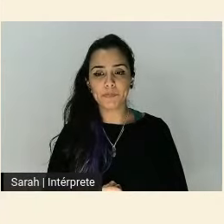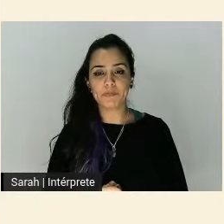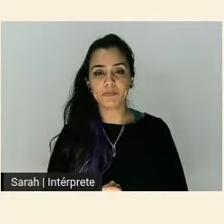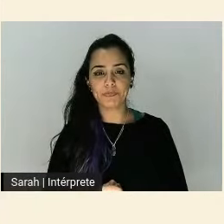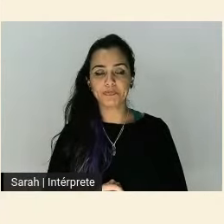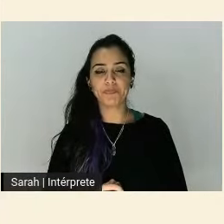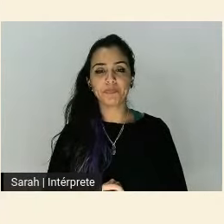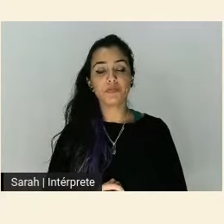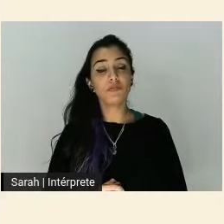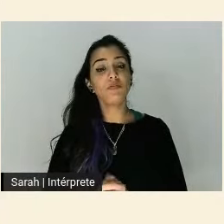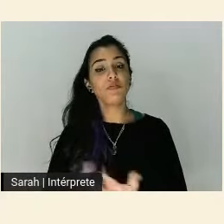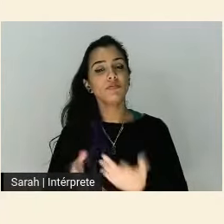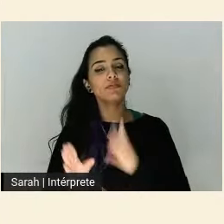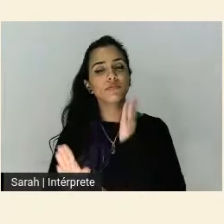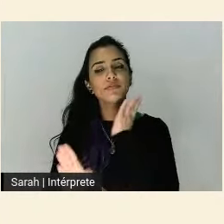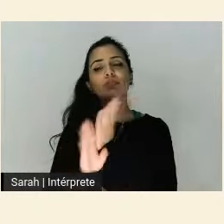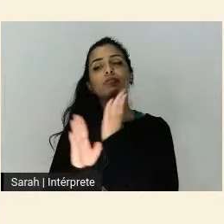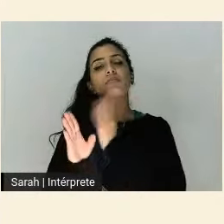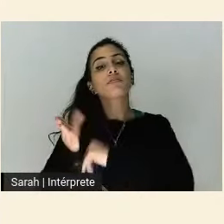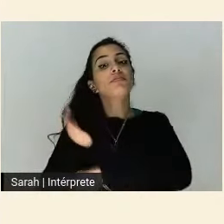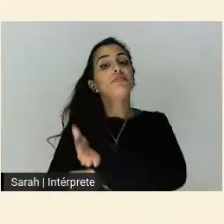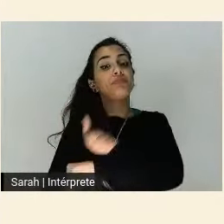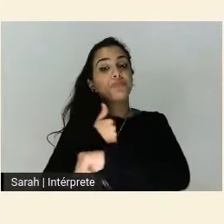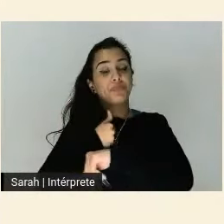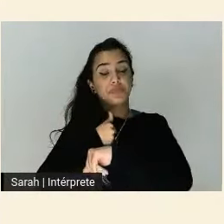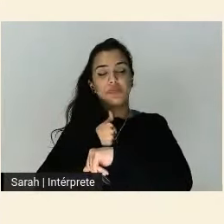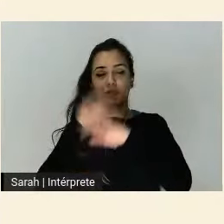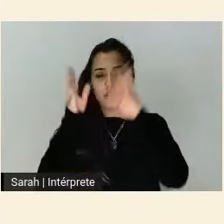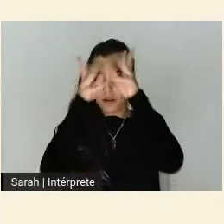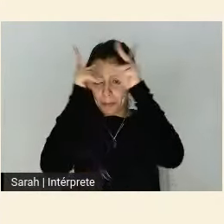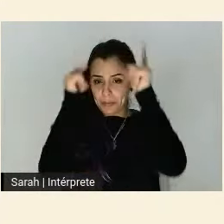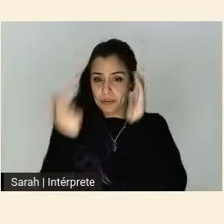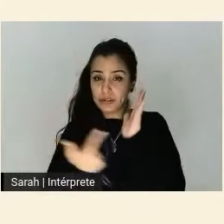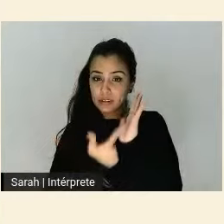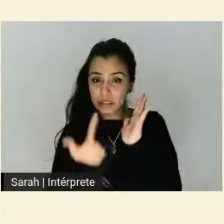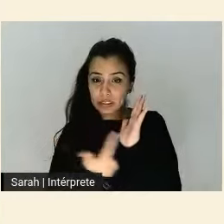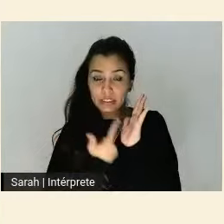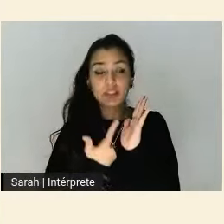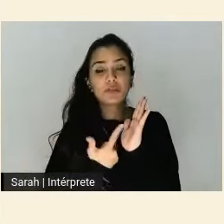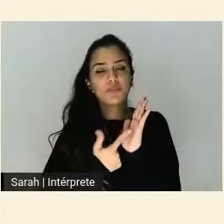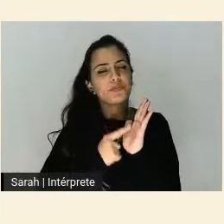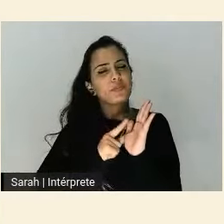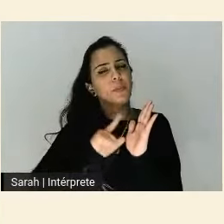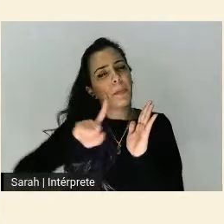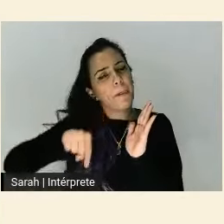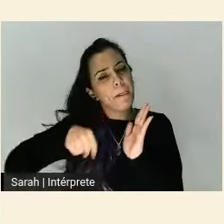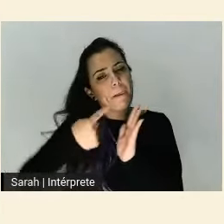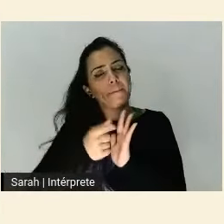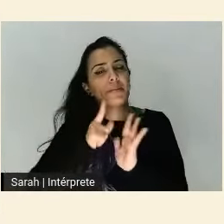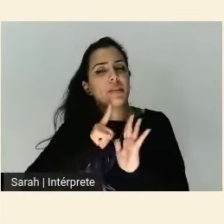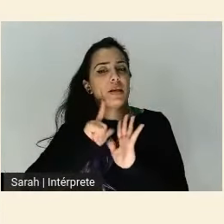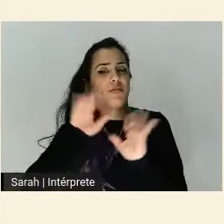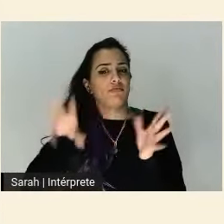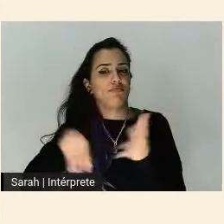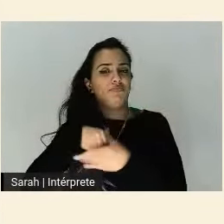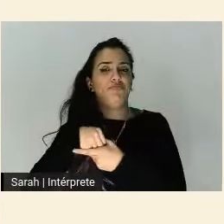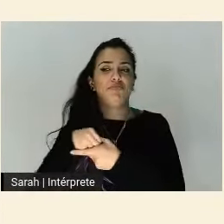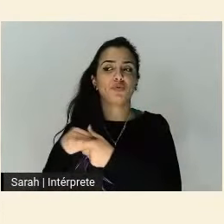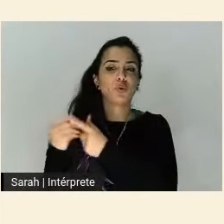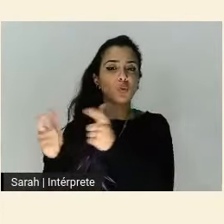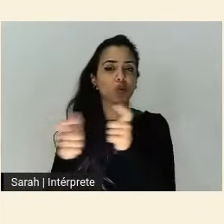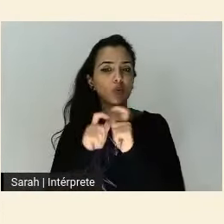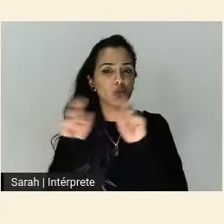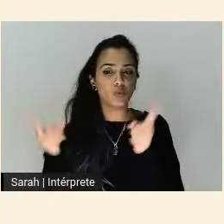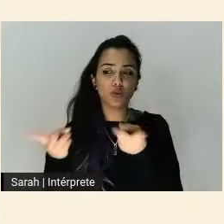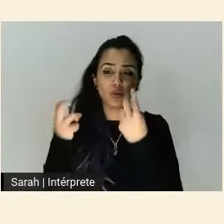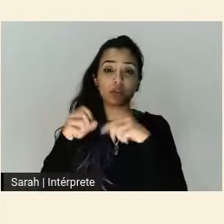literária. Misturando-se com a intelectualidade, acabou por fazer par com letrados locais, ajudando,